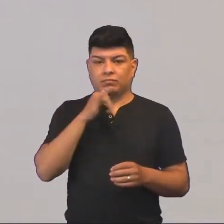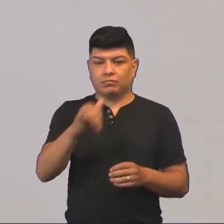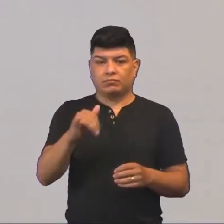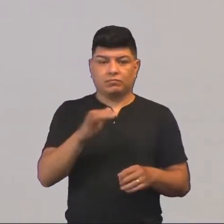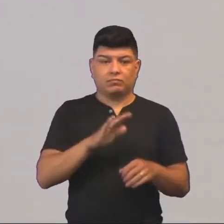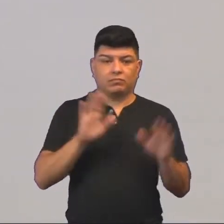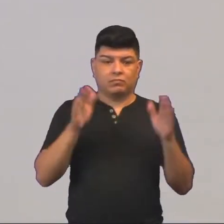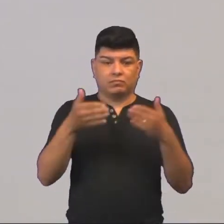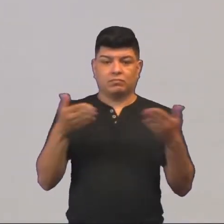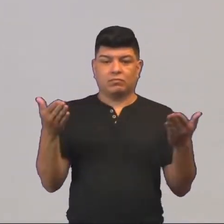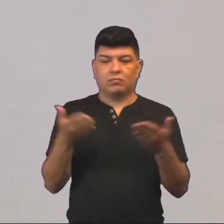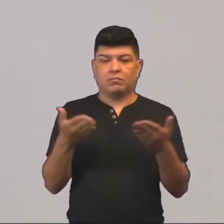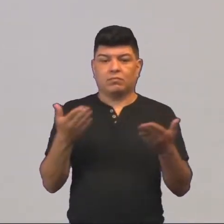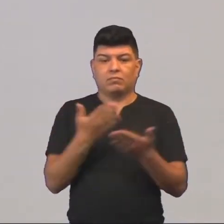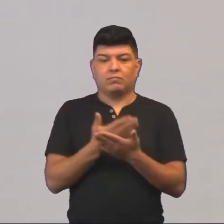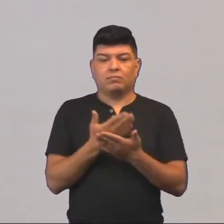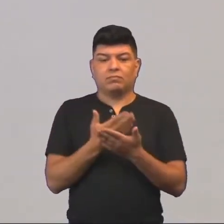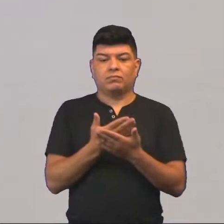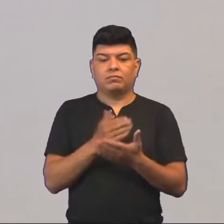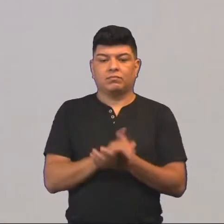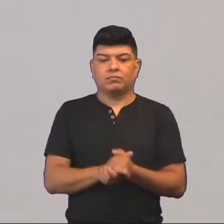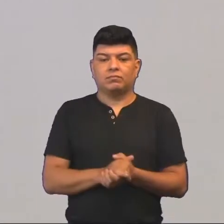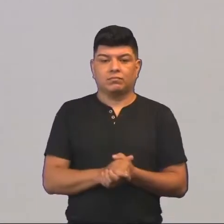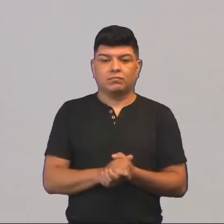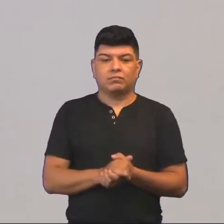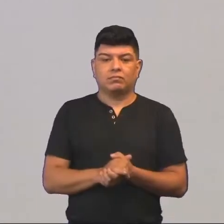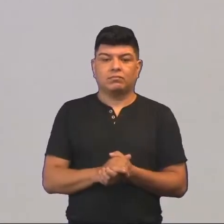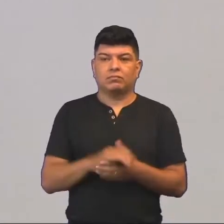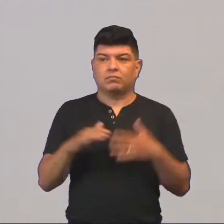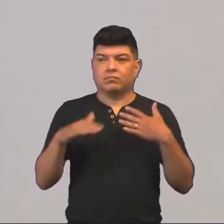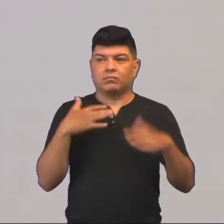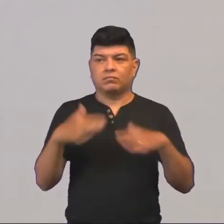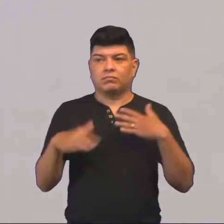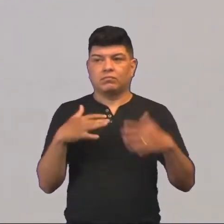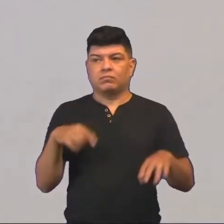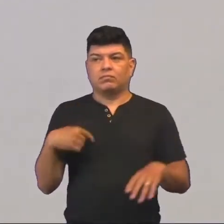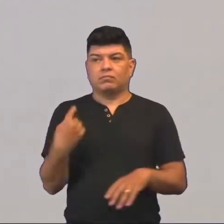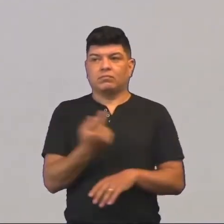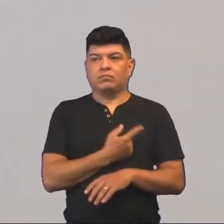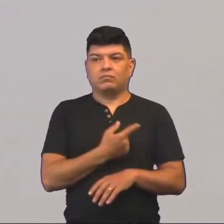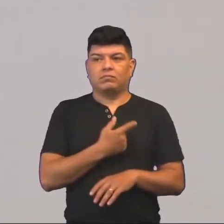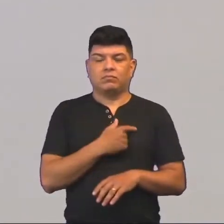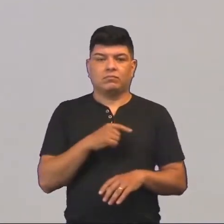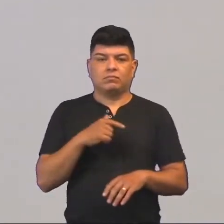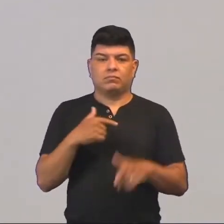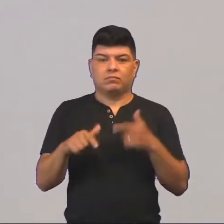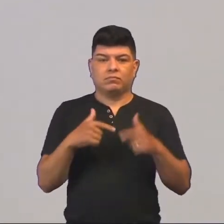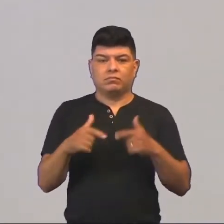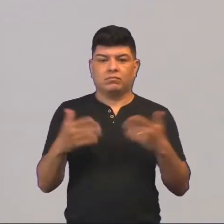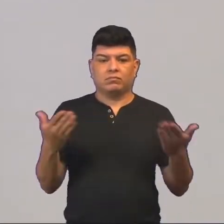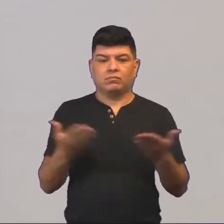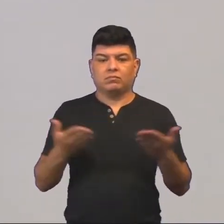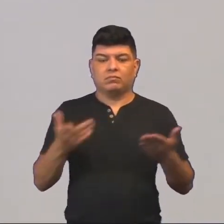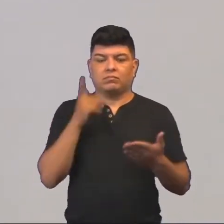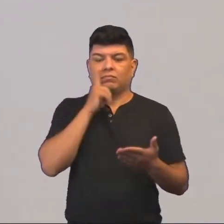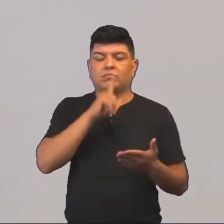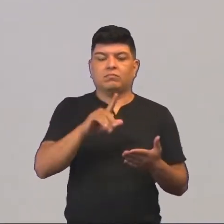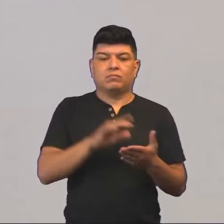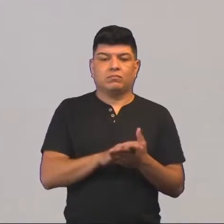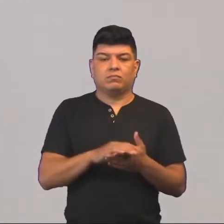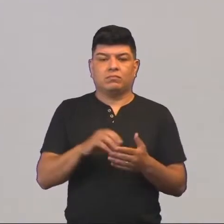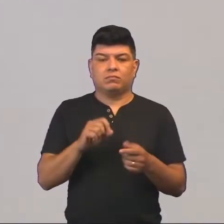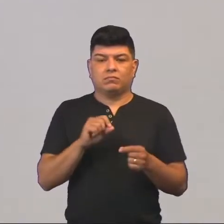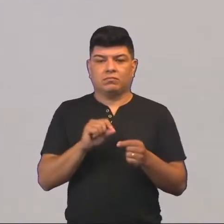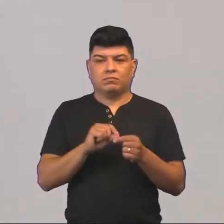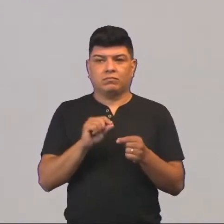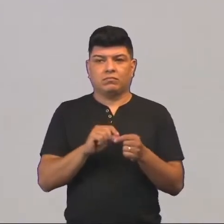que é o foco que nós vamos ter na aula de hoje, é o que move muito das nossas atividades. Hoje nós conseguimos fazer